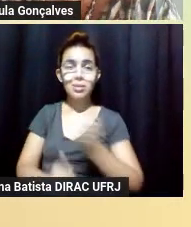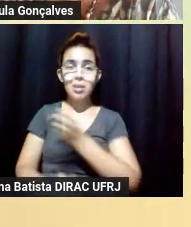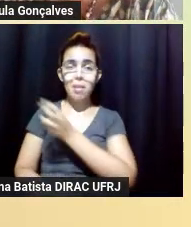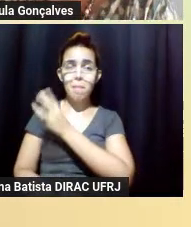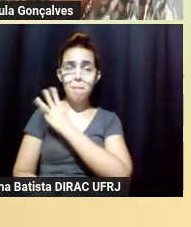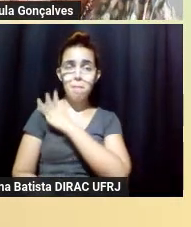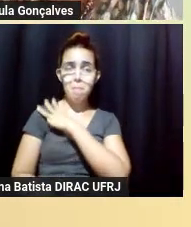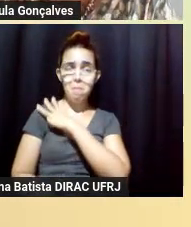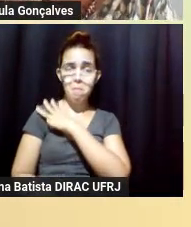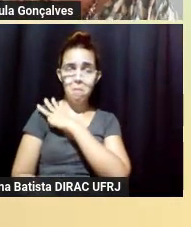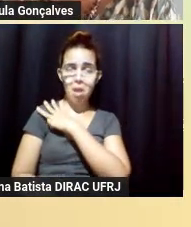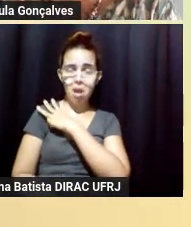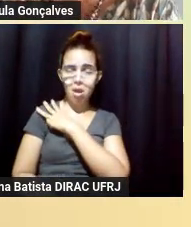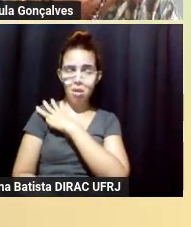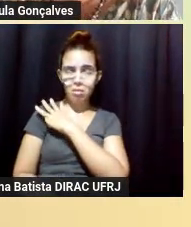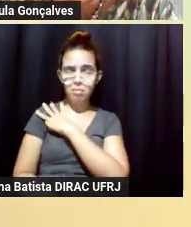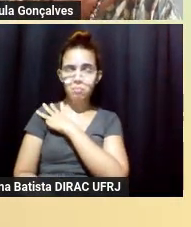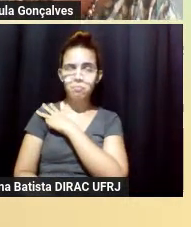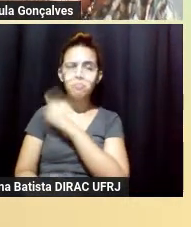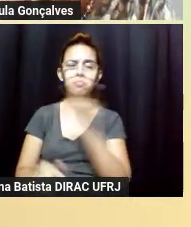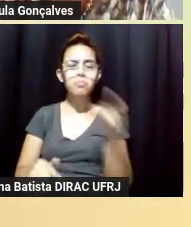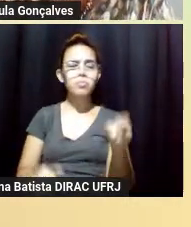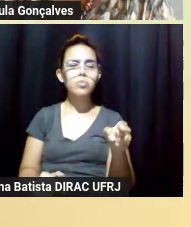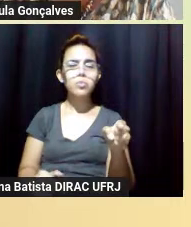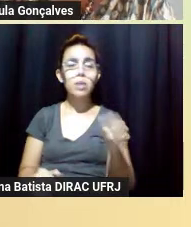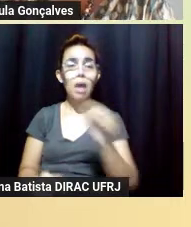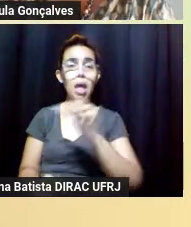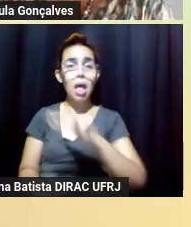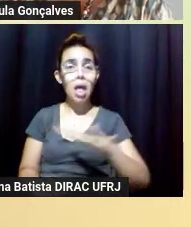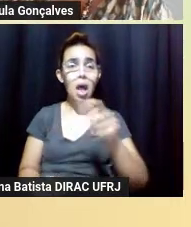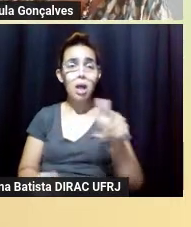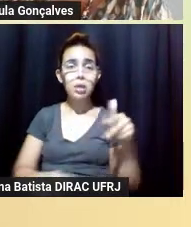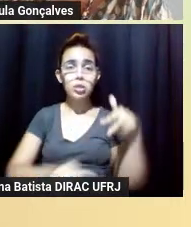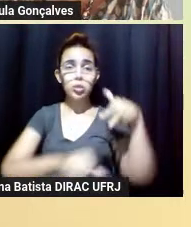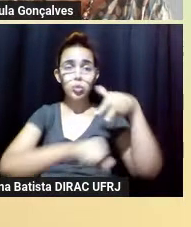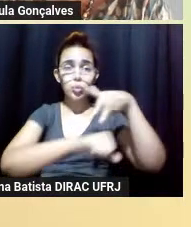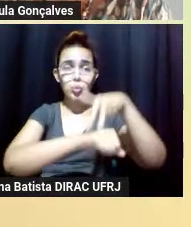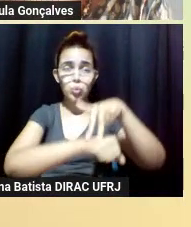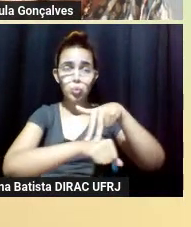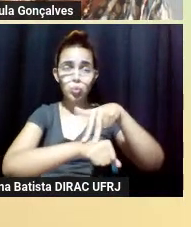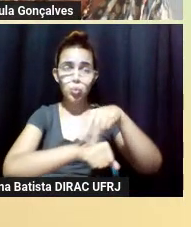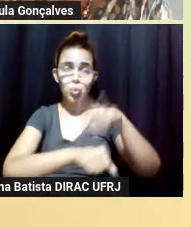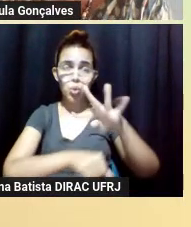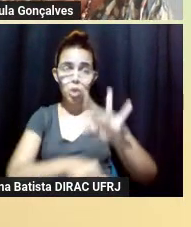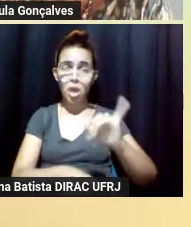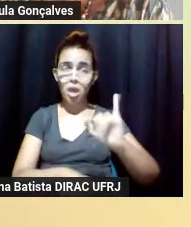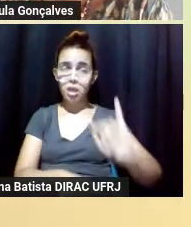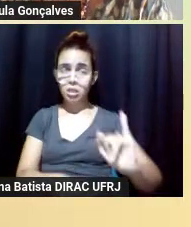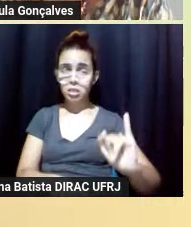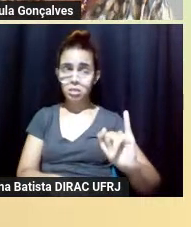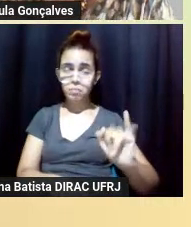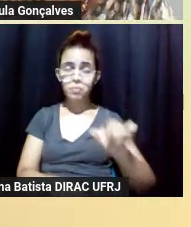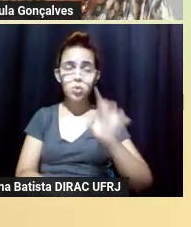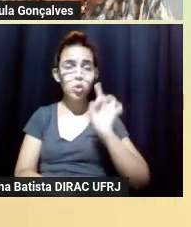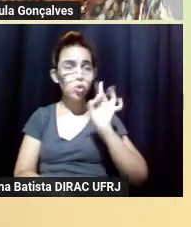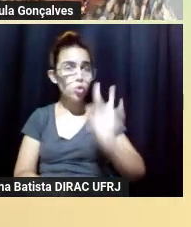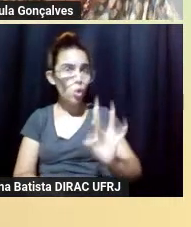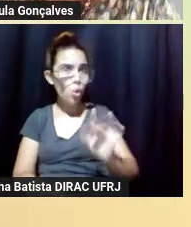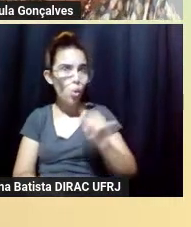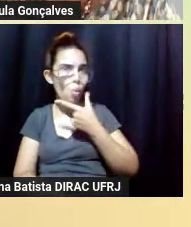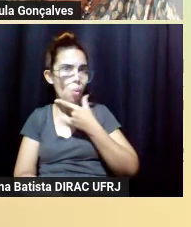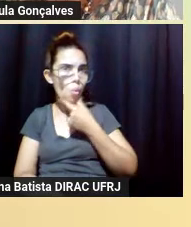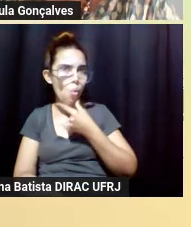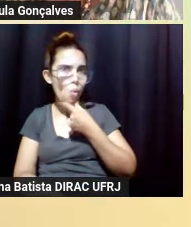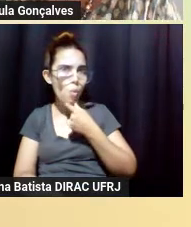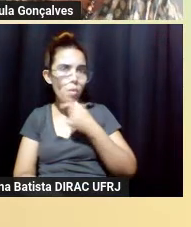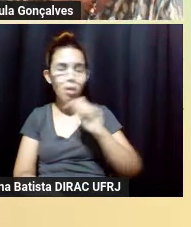de mulher, na área de TI, num ambiente predominantemente masculino, né? Quase não tinha mulheres. E quando eu